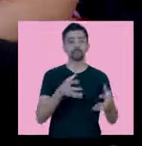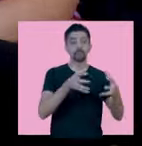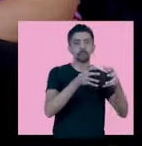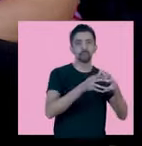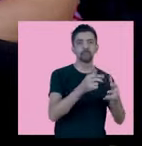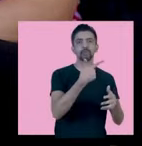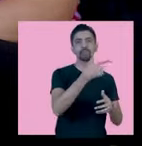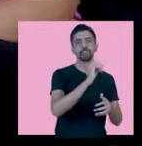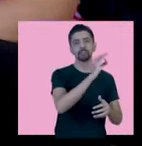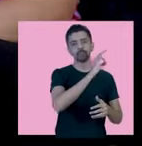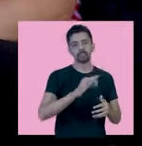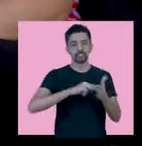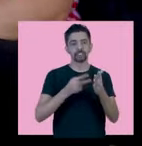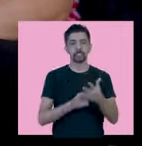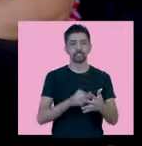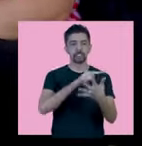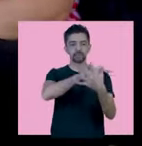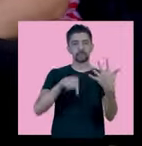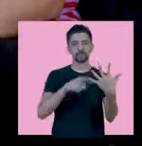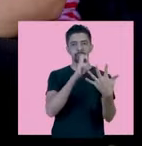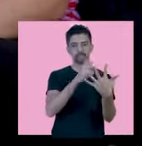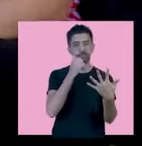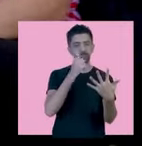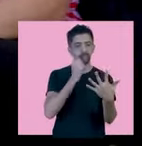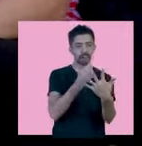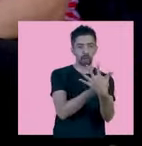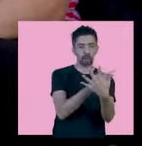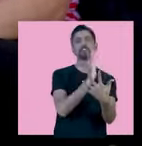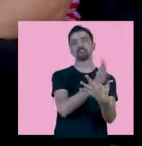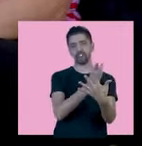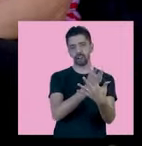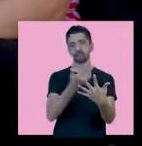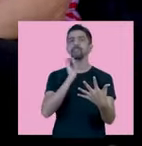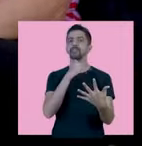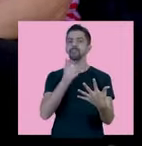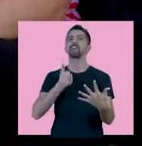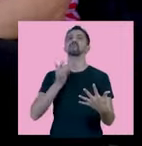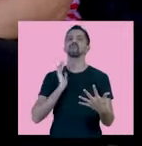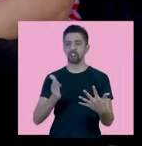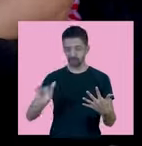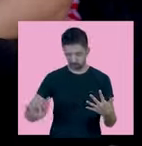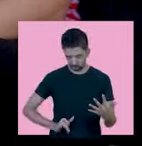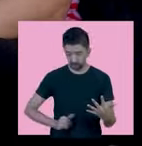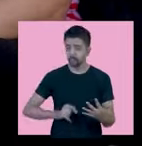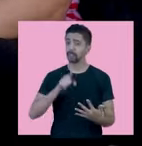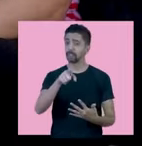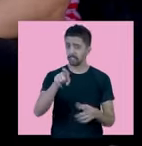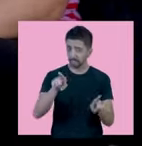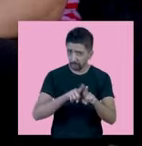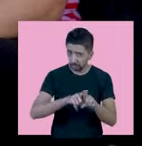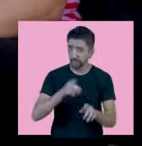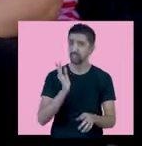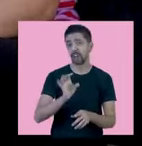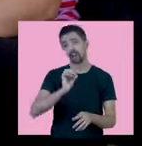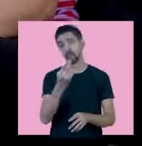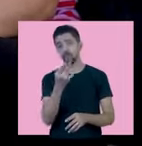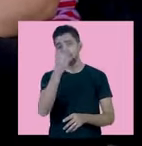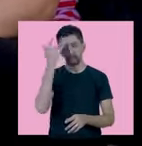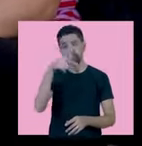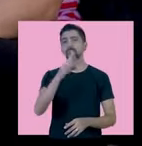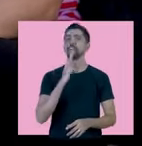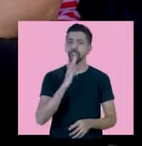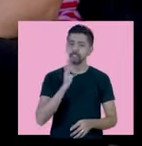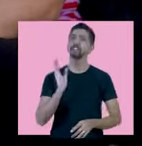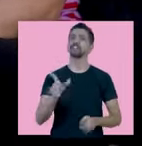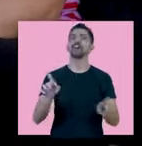e 8% dos homens. 20% é uma em cada 5 mulheres. Infelizmente, eu faço parte dessa estatística e